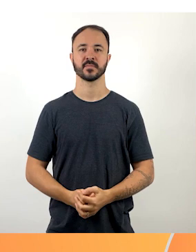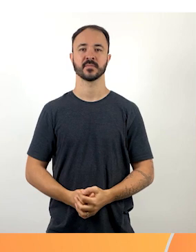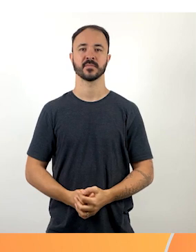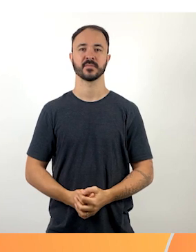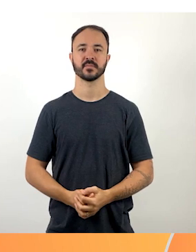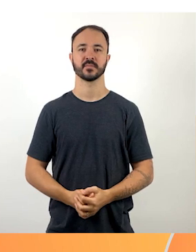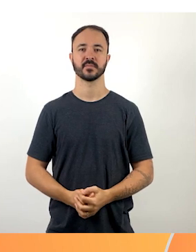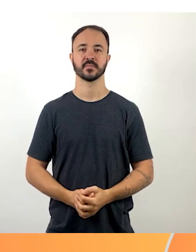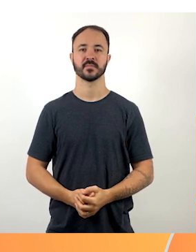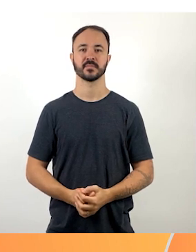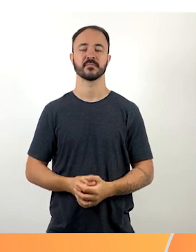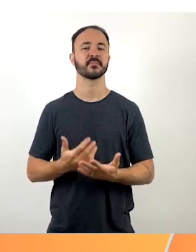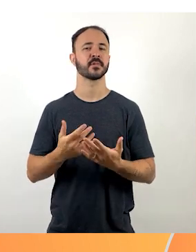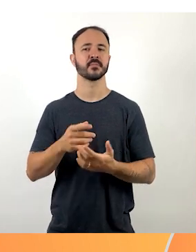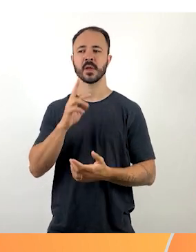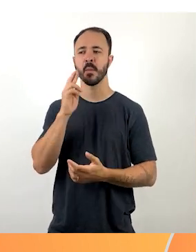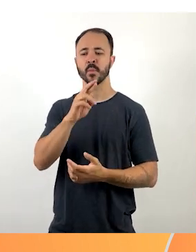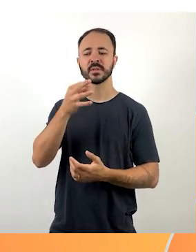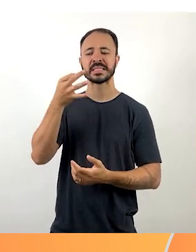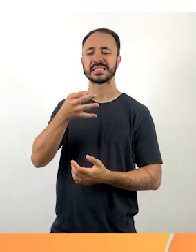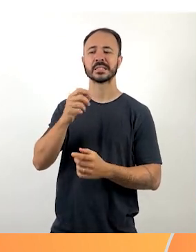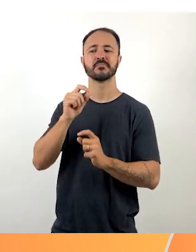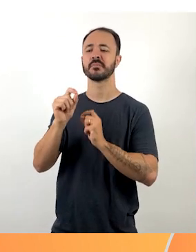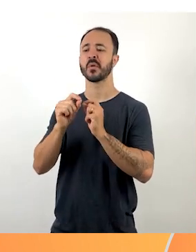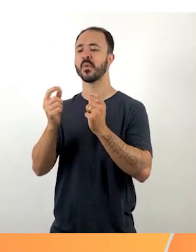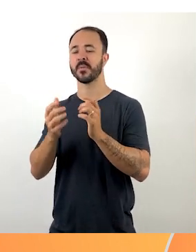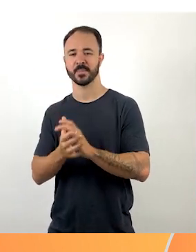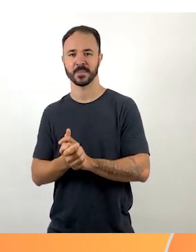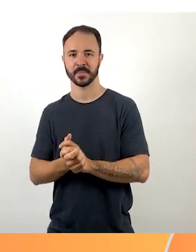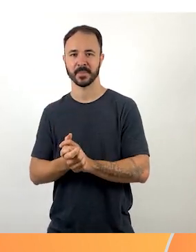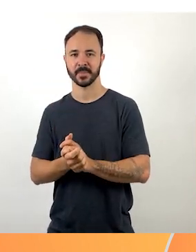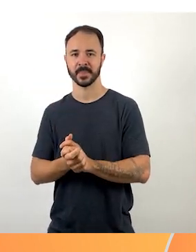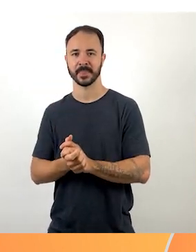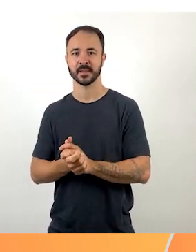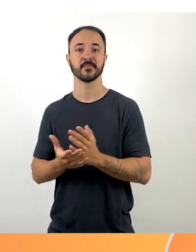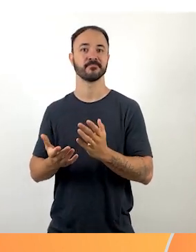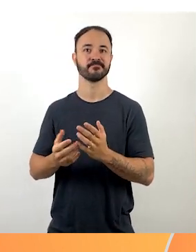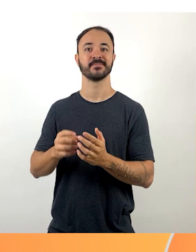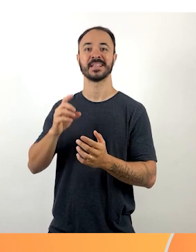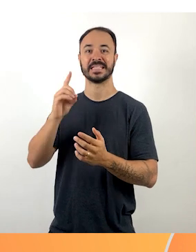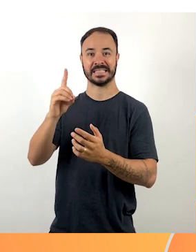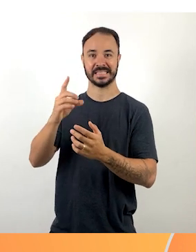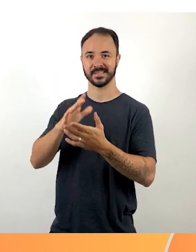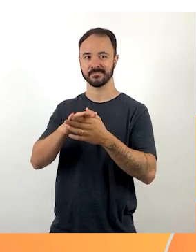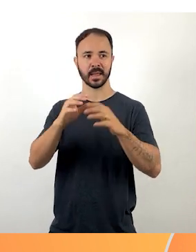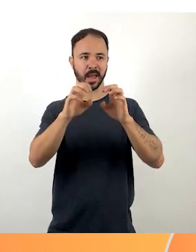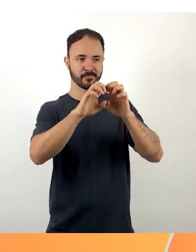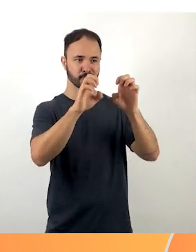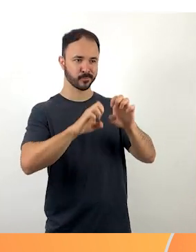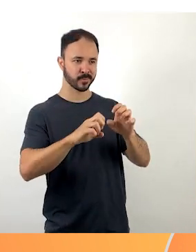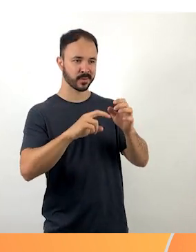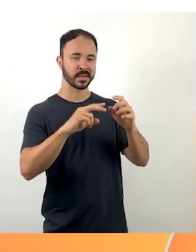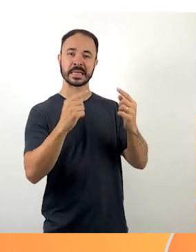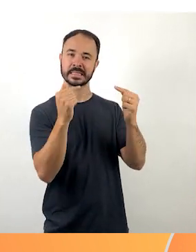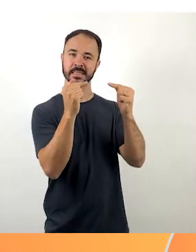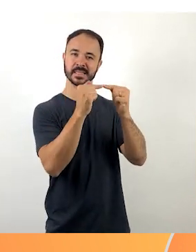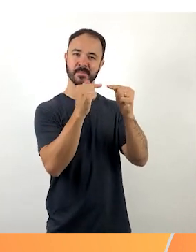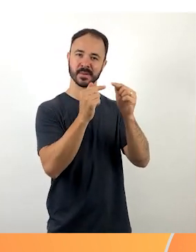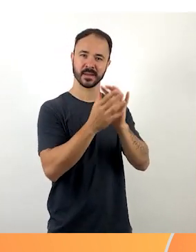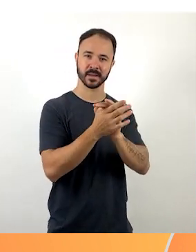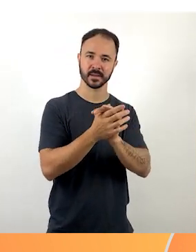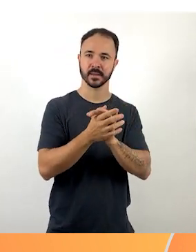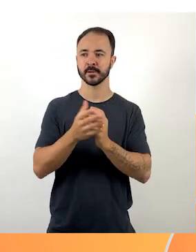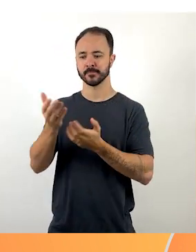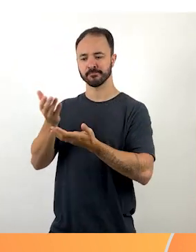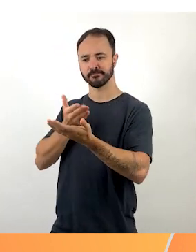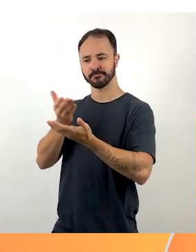ou letra E, mesófilo. Qual é a nossa resposta correta? Letra D. A estrutura relacionada com a transpiração e com